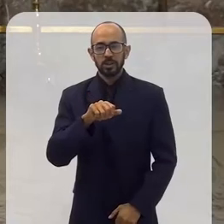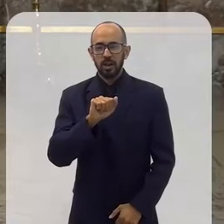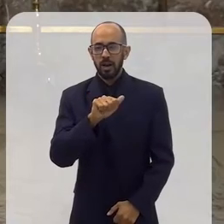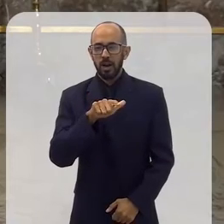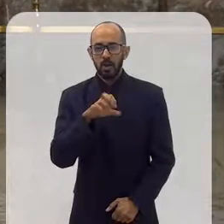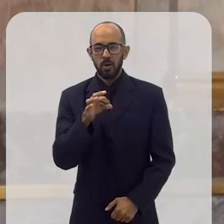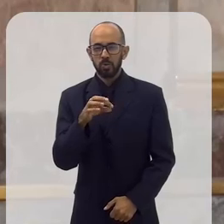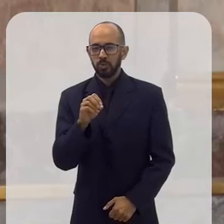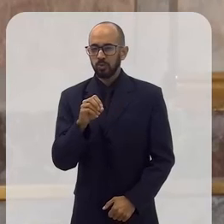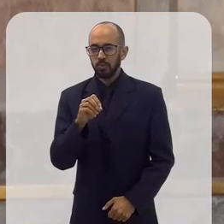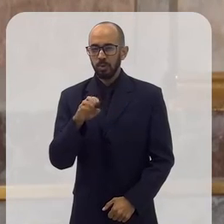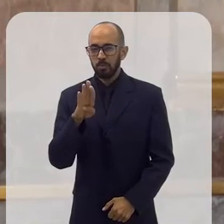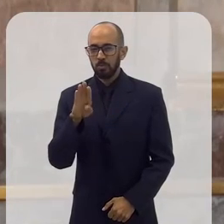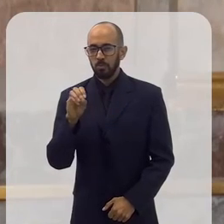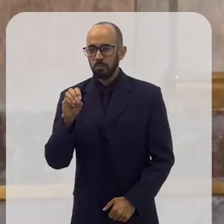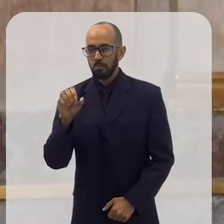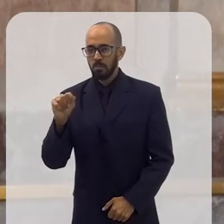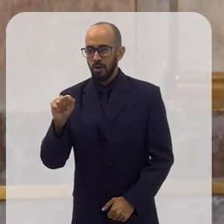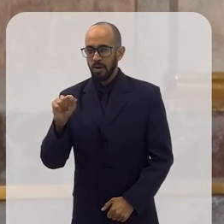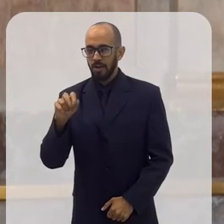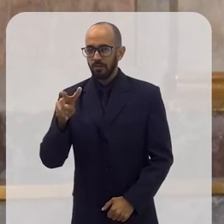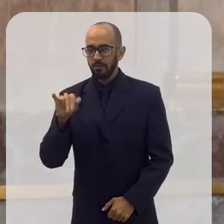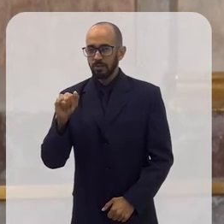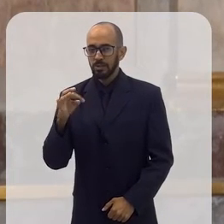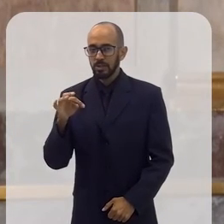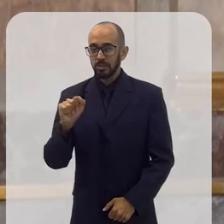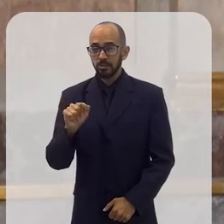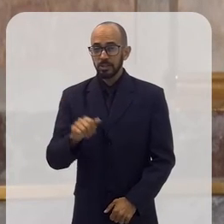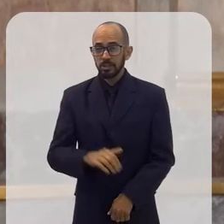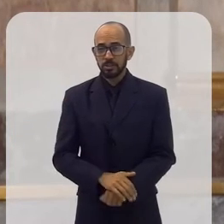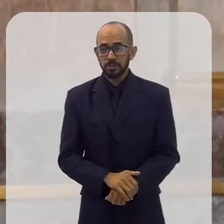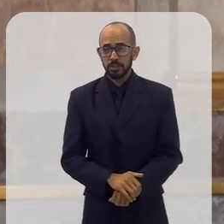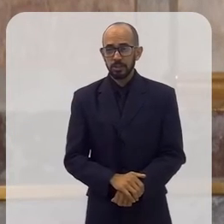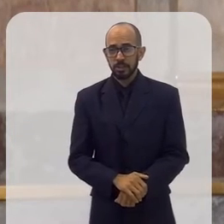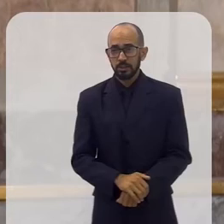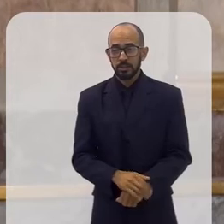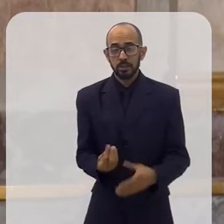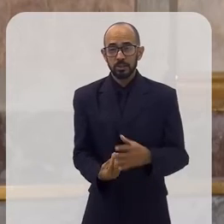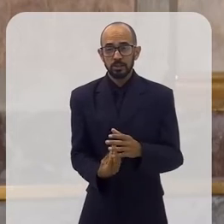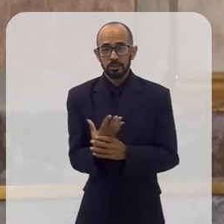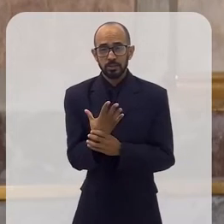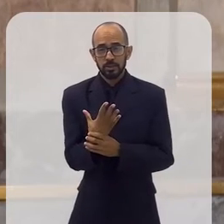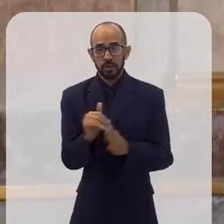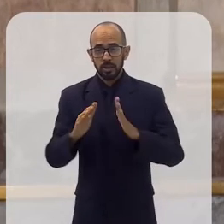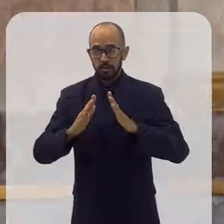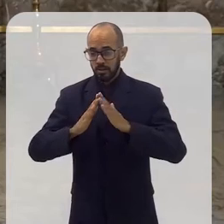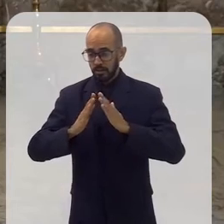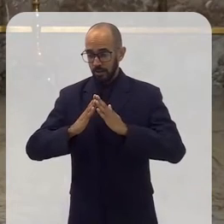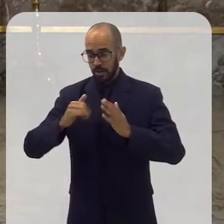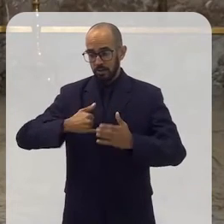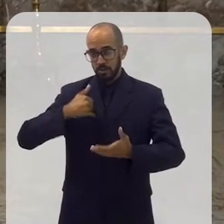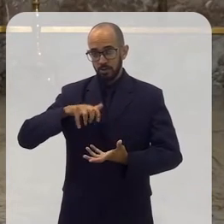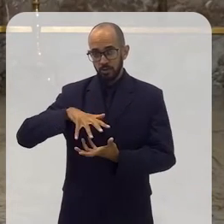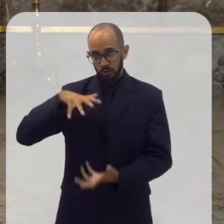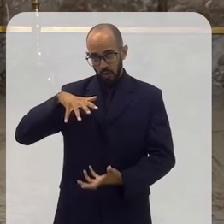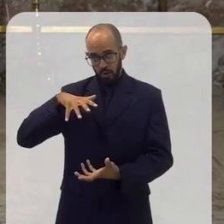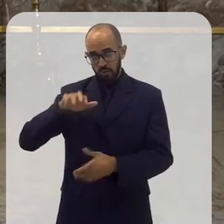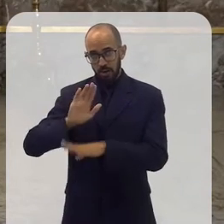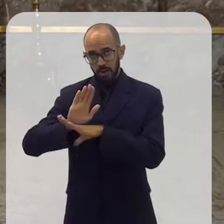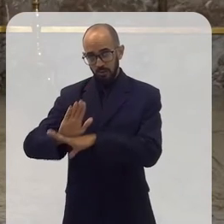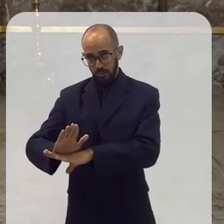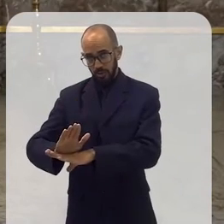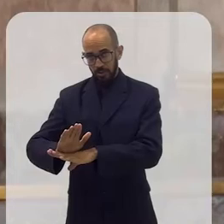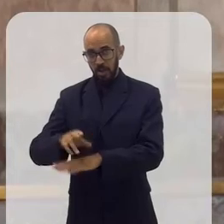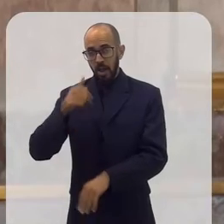Certo. Esta associação fundou um asilo para ajudar os idosos. Perfeito. Com